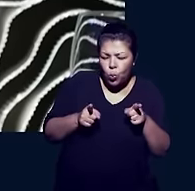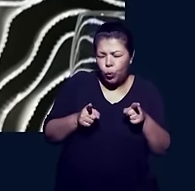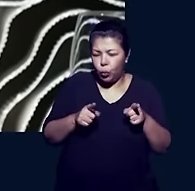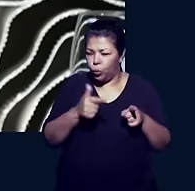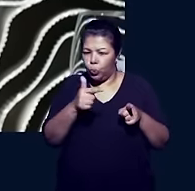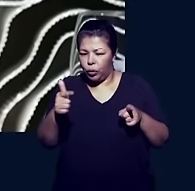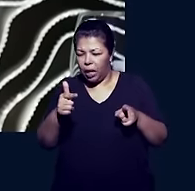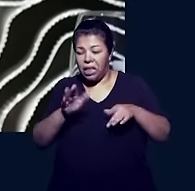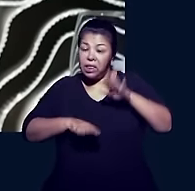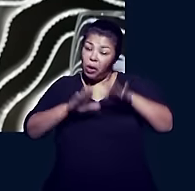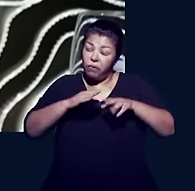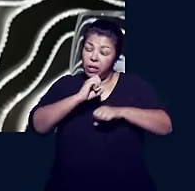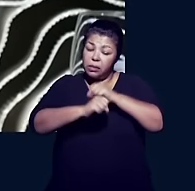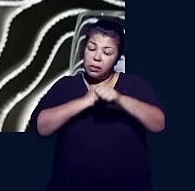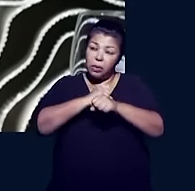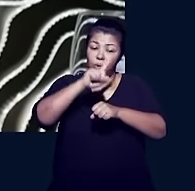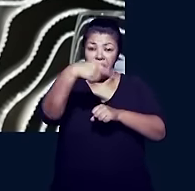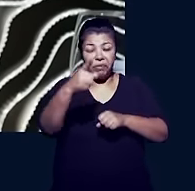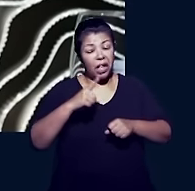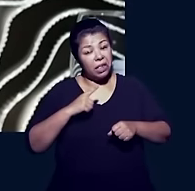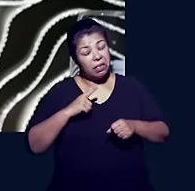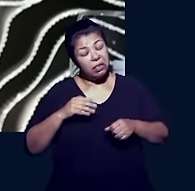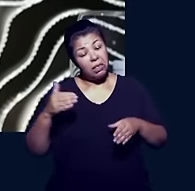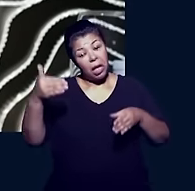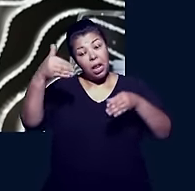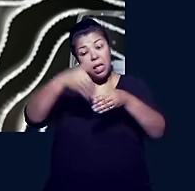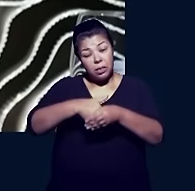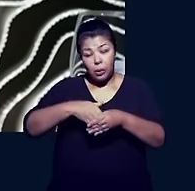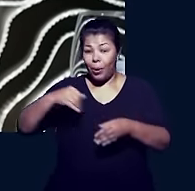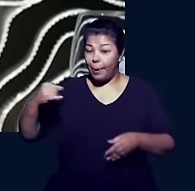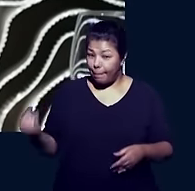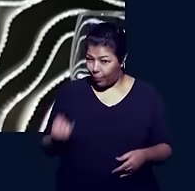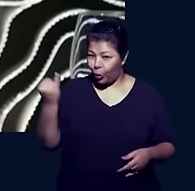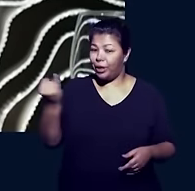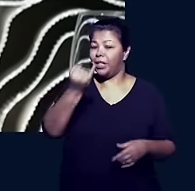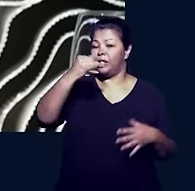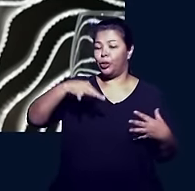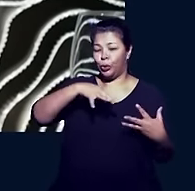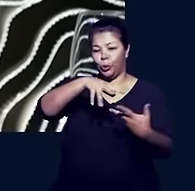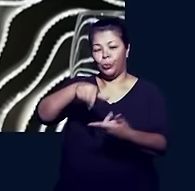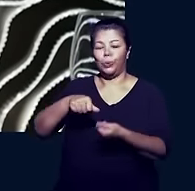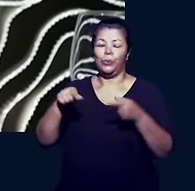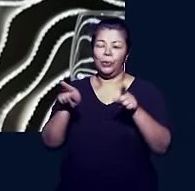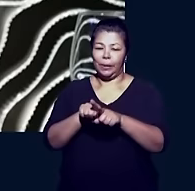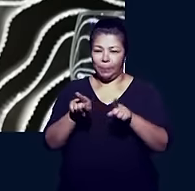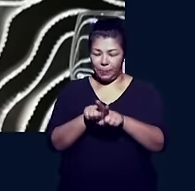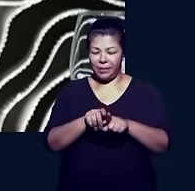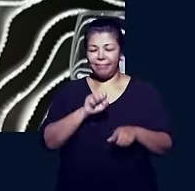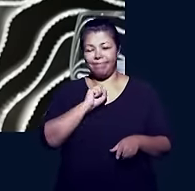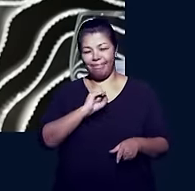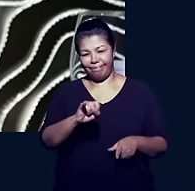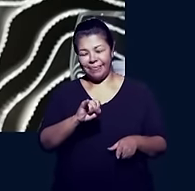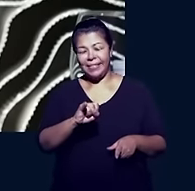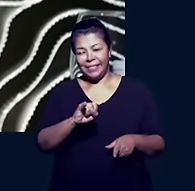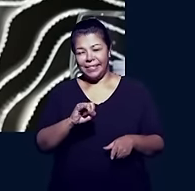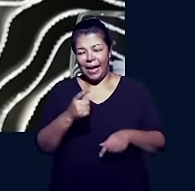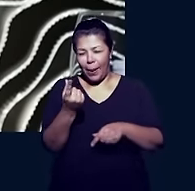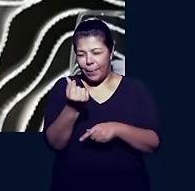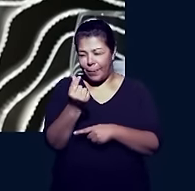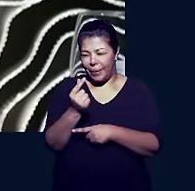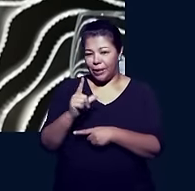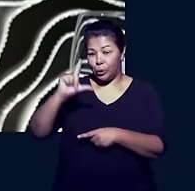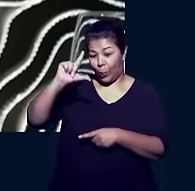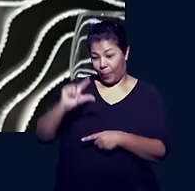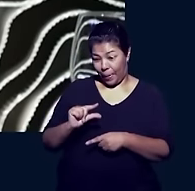para lá o ano que vem temos eleições importantes no mundo né então obviamente quanto menor tiver o petróleo